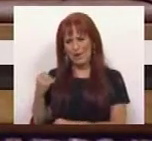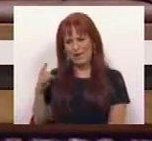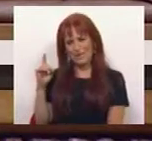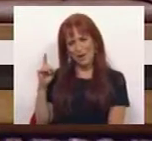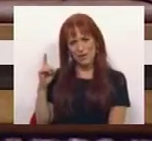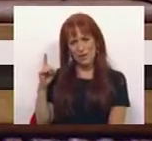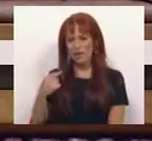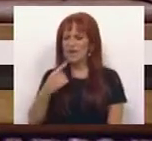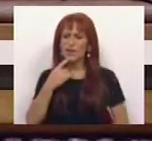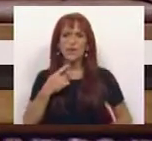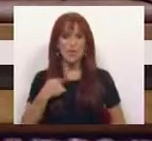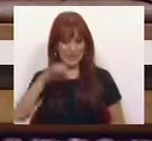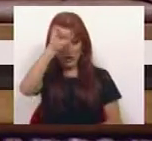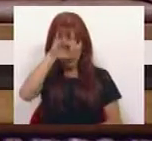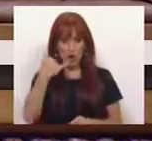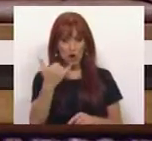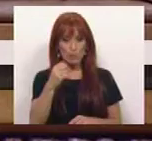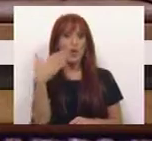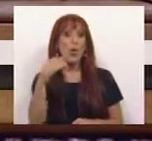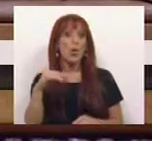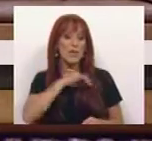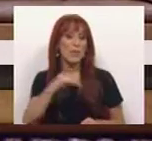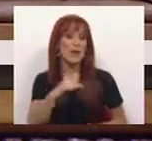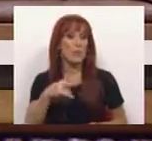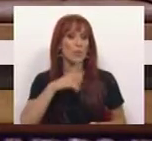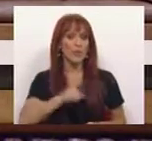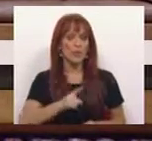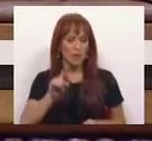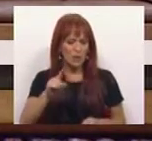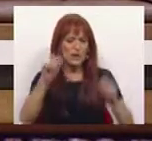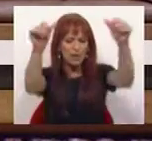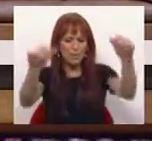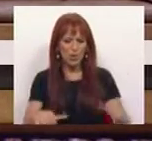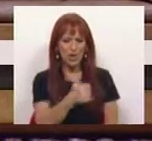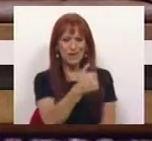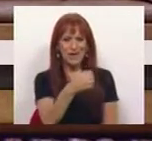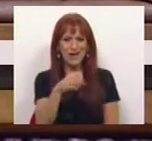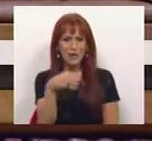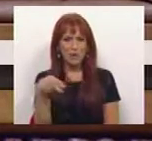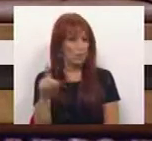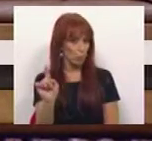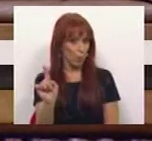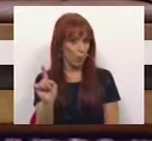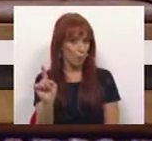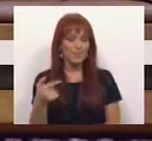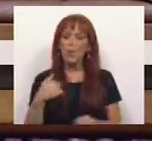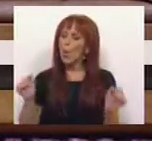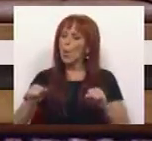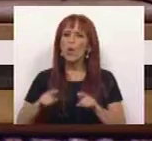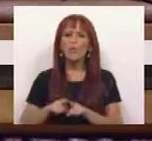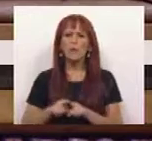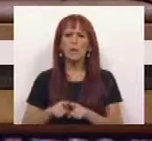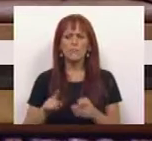2006, que apontava para que em janeiro de 2011 o salário mínimo nacional fosse fixado em 500 euros, mas não foi. O acordo